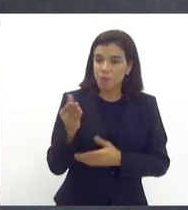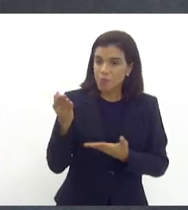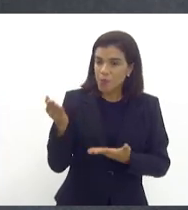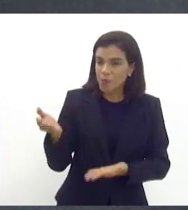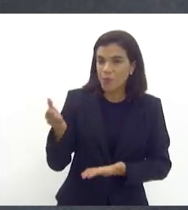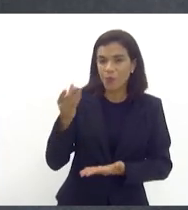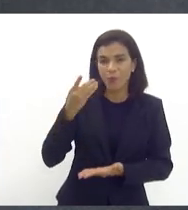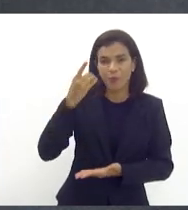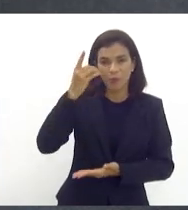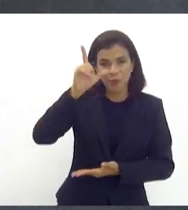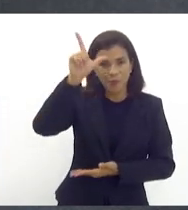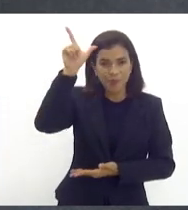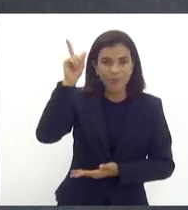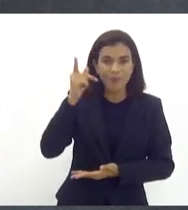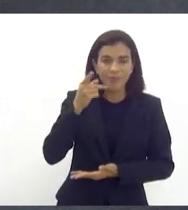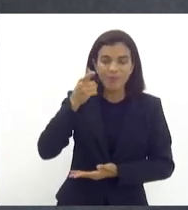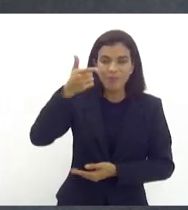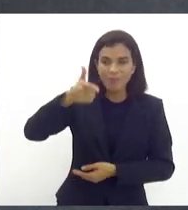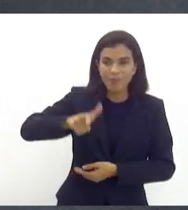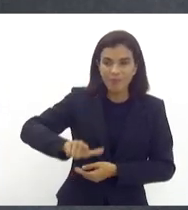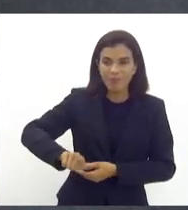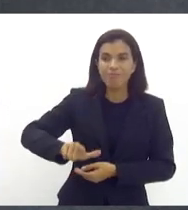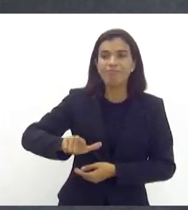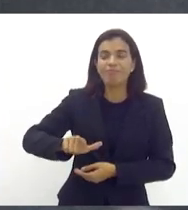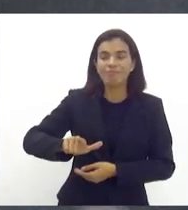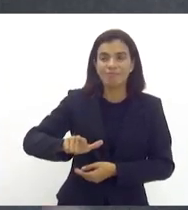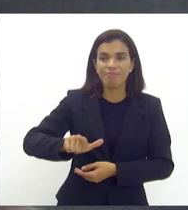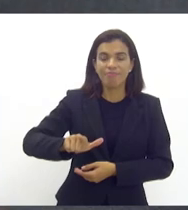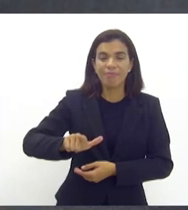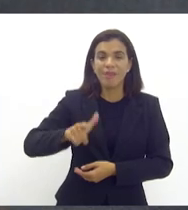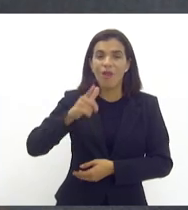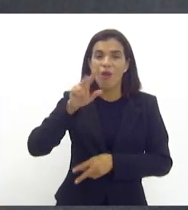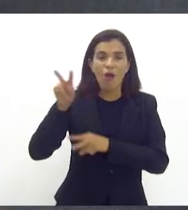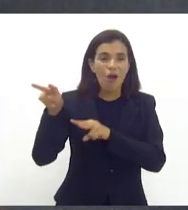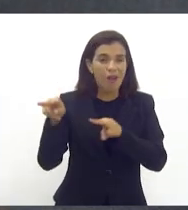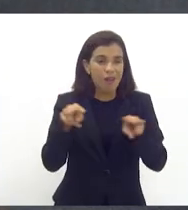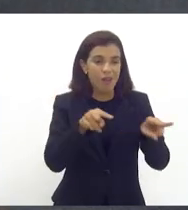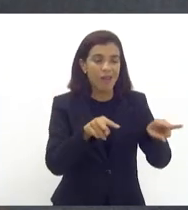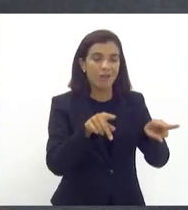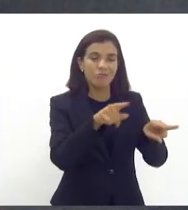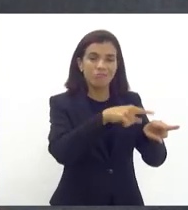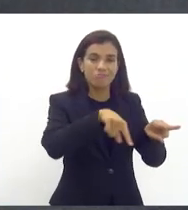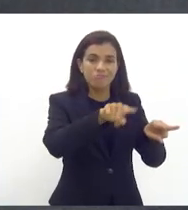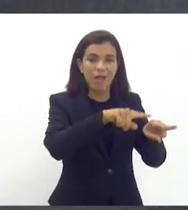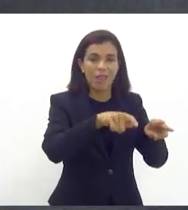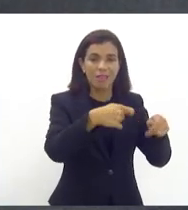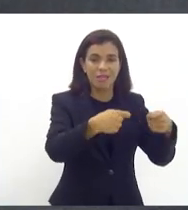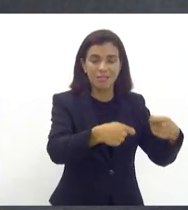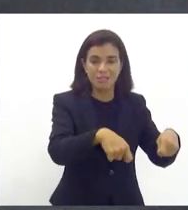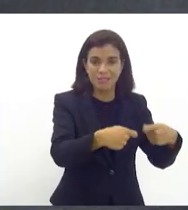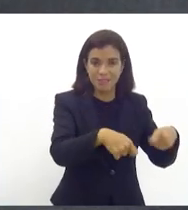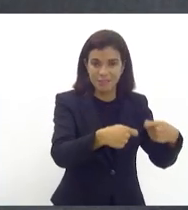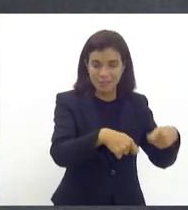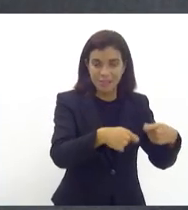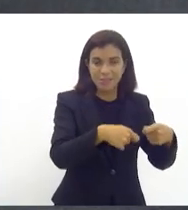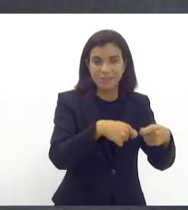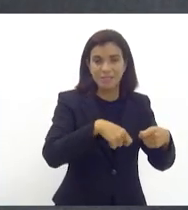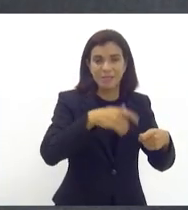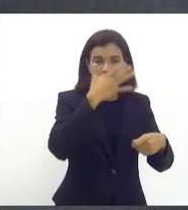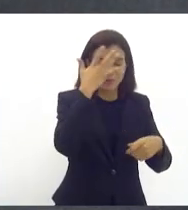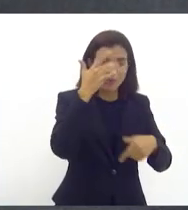uma vez, levando em conta a necessidade, porque hoje é tão difícil fixar o homem do